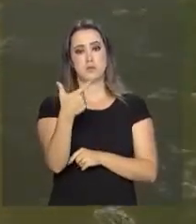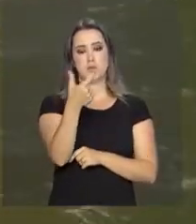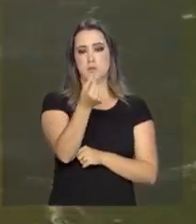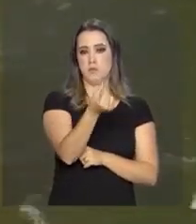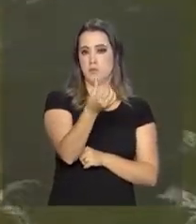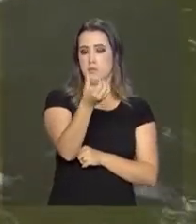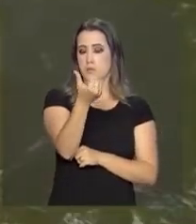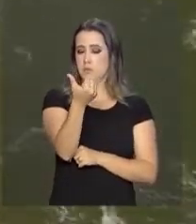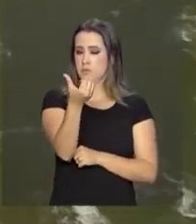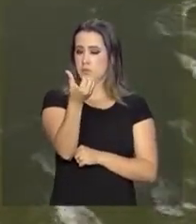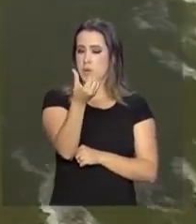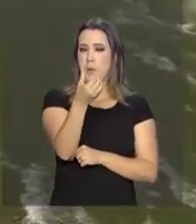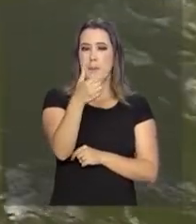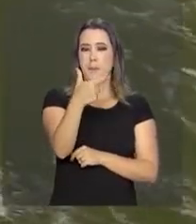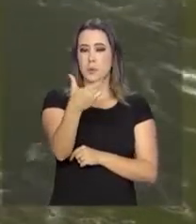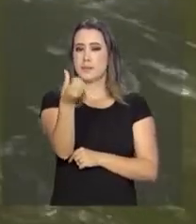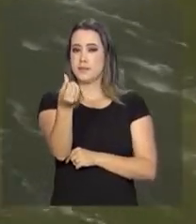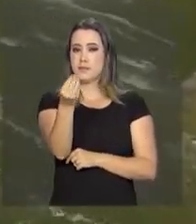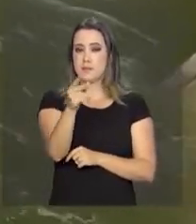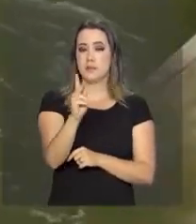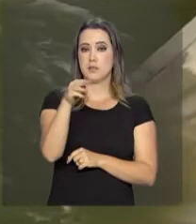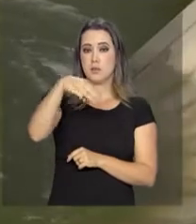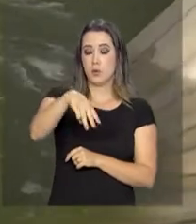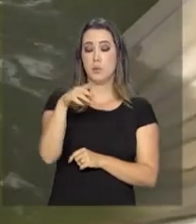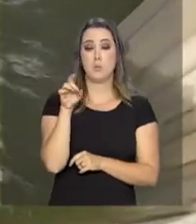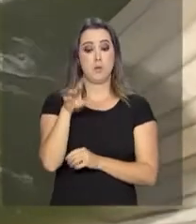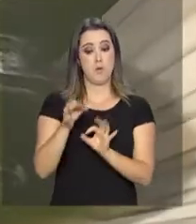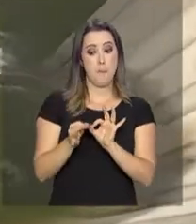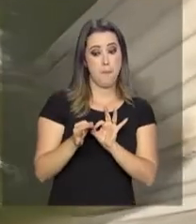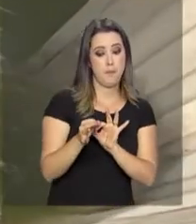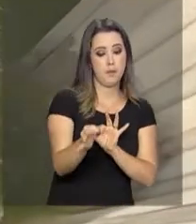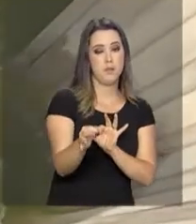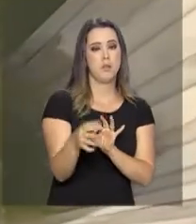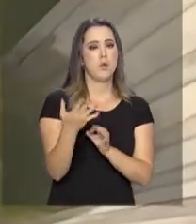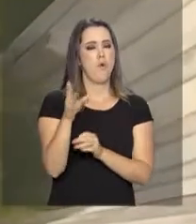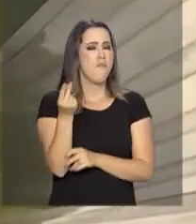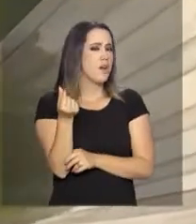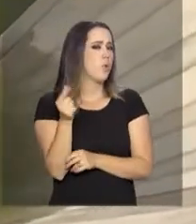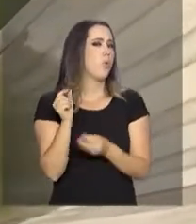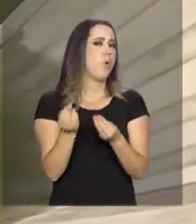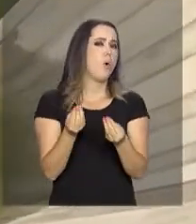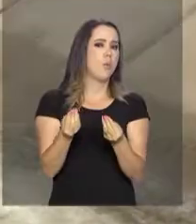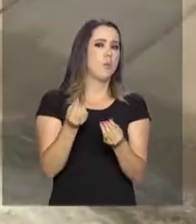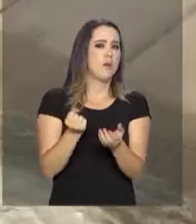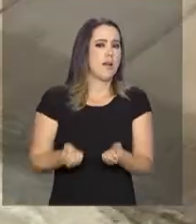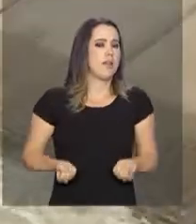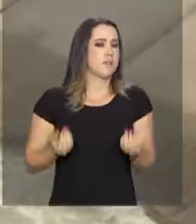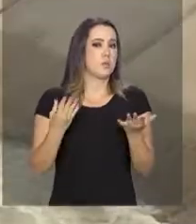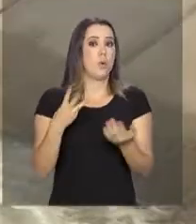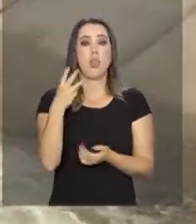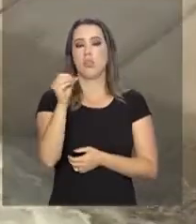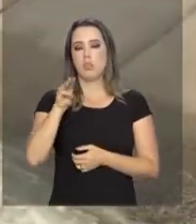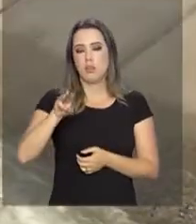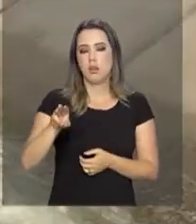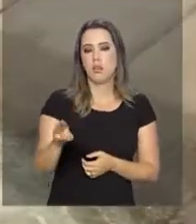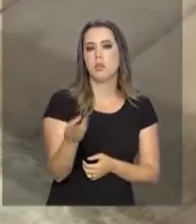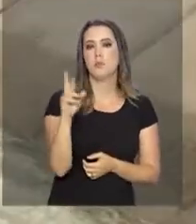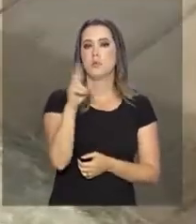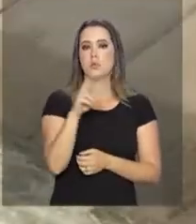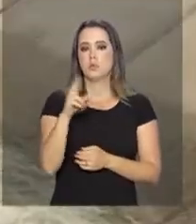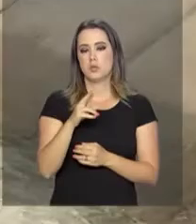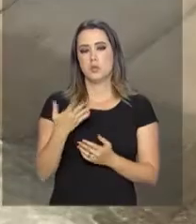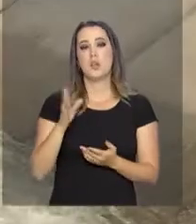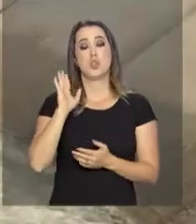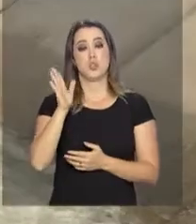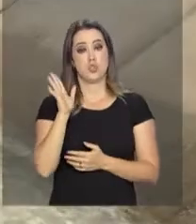quilômetros. O custo apenas desse trecho foi de cerca de 30 milhões de reais. Ao todo, o Eixo Norte está orçado em 5 bilhões e 800